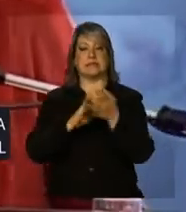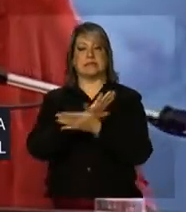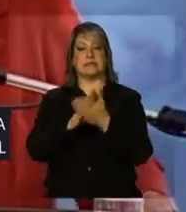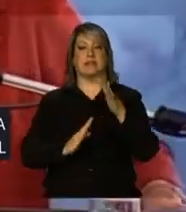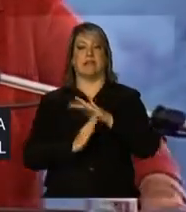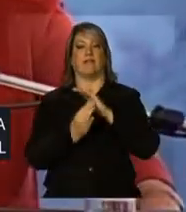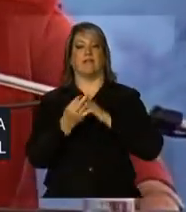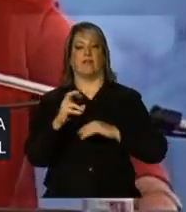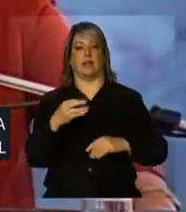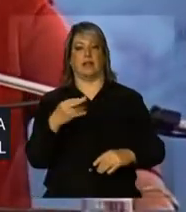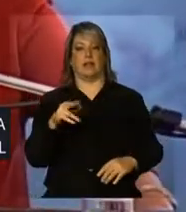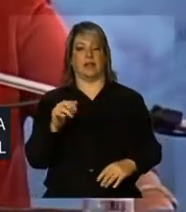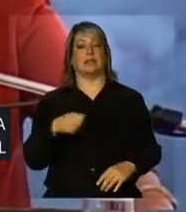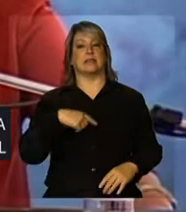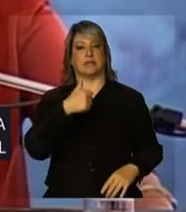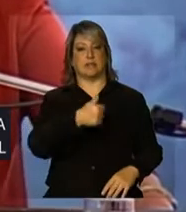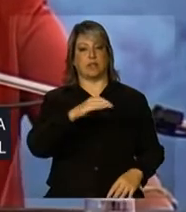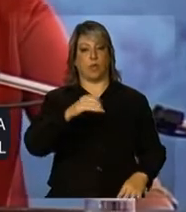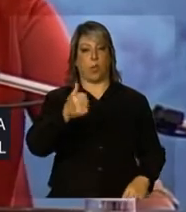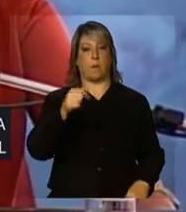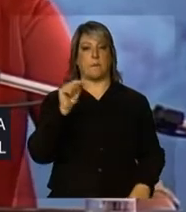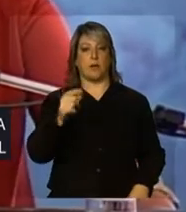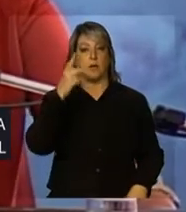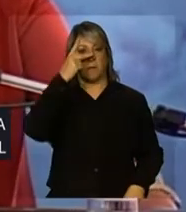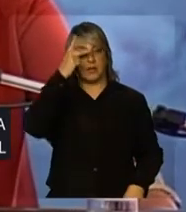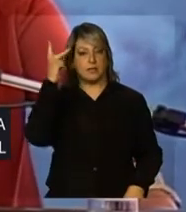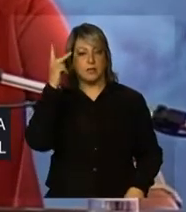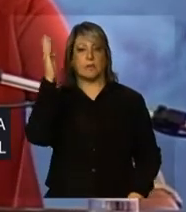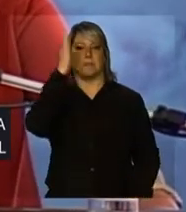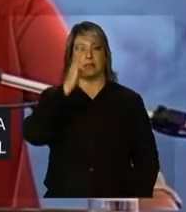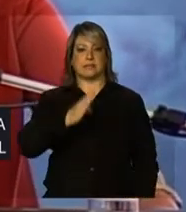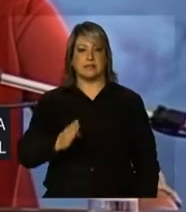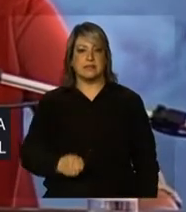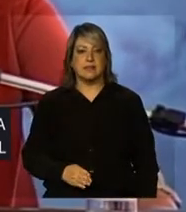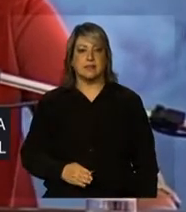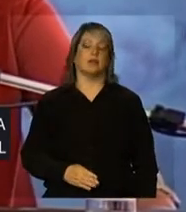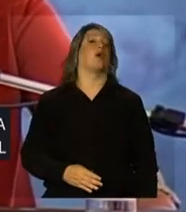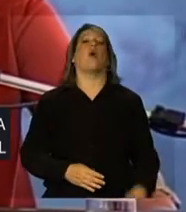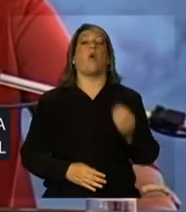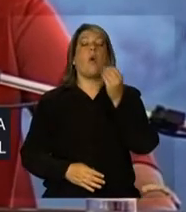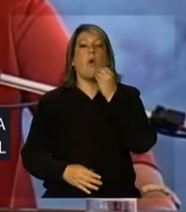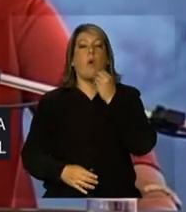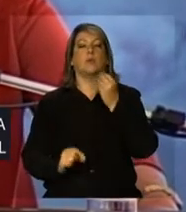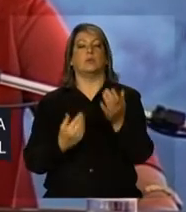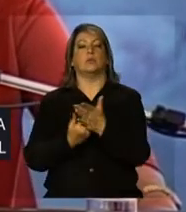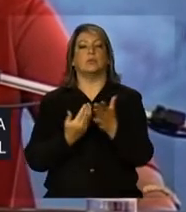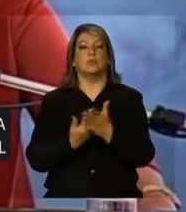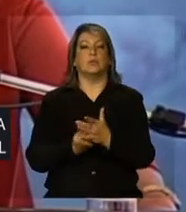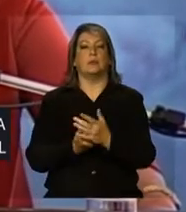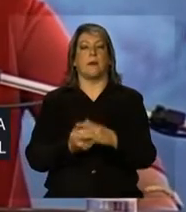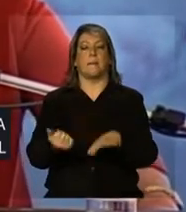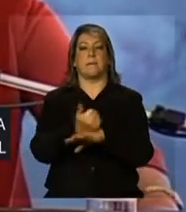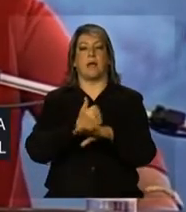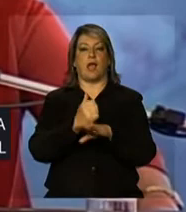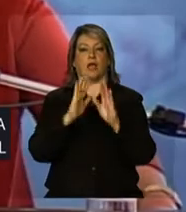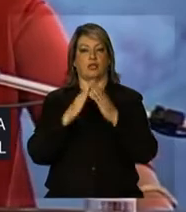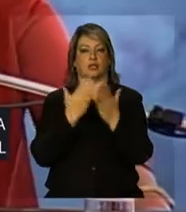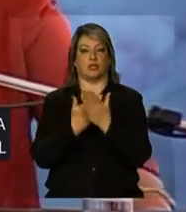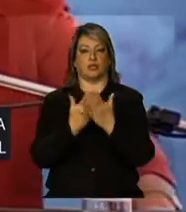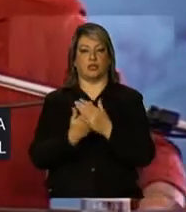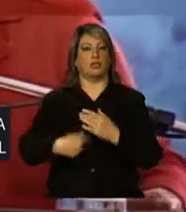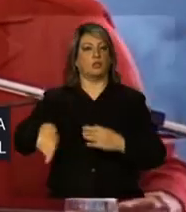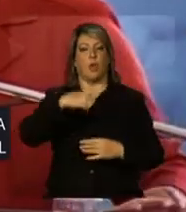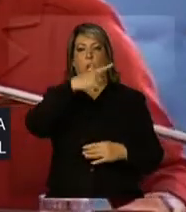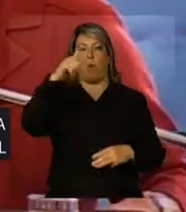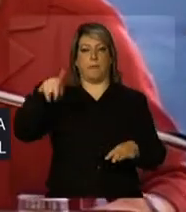Fronteiras que são 101 mil brasileiros oportunidade de estudar nas melhores escolas do exterior